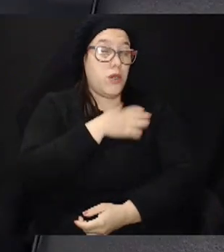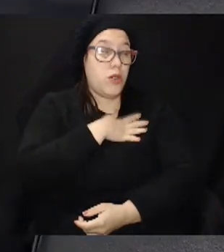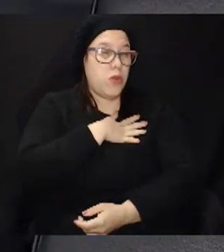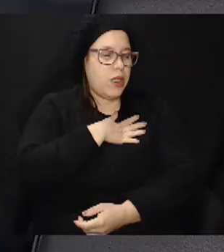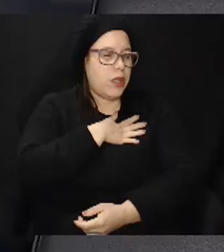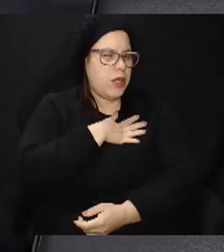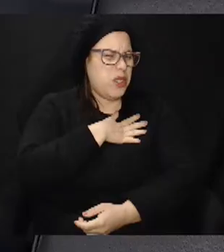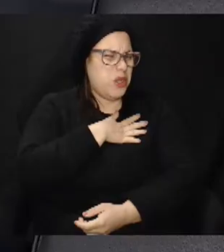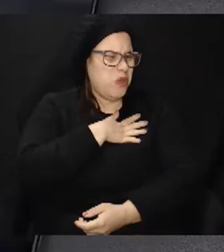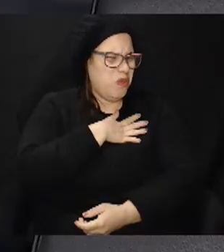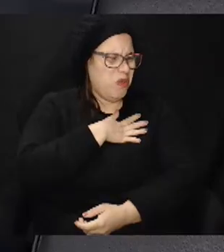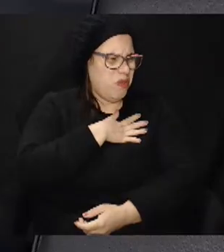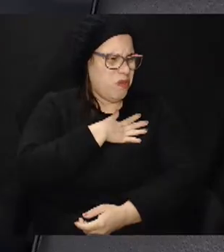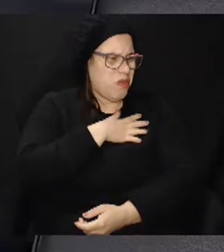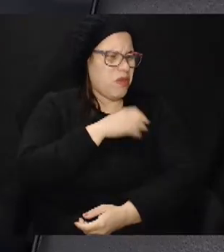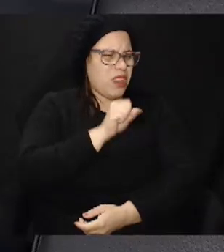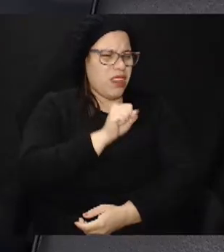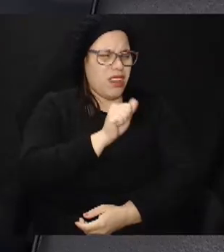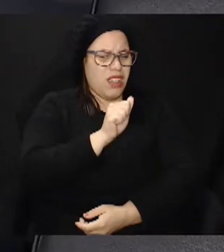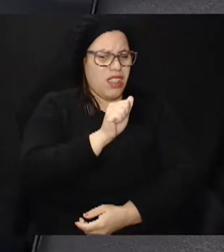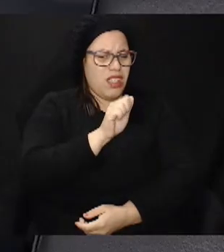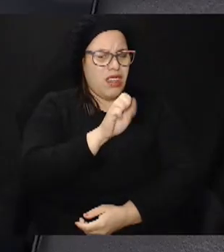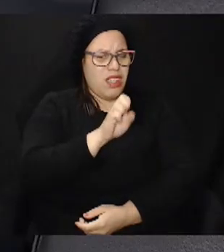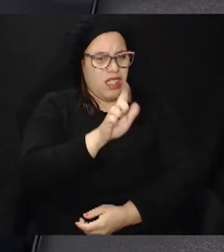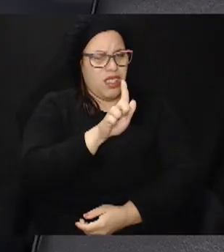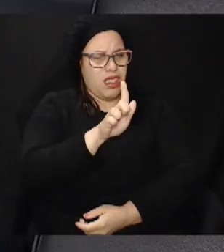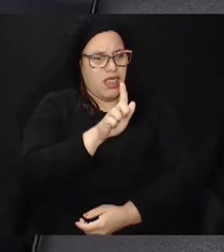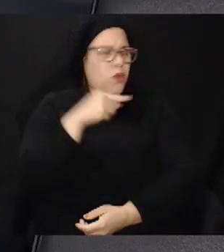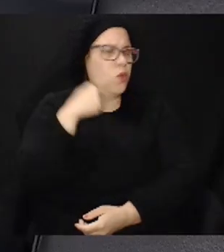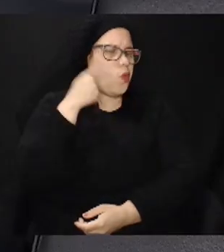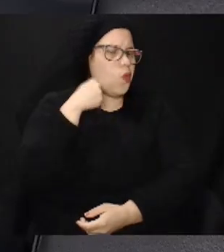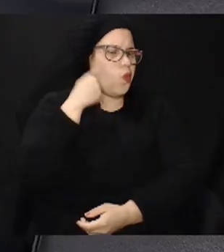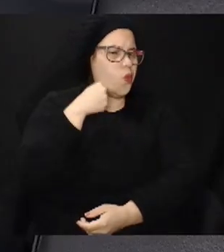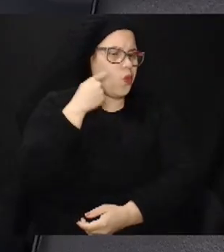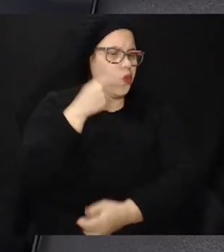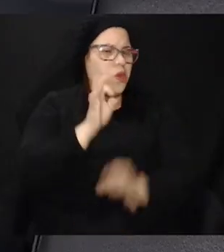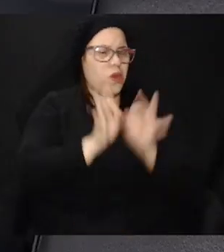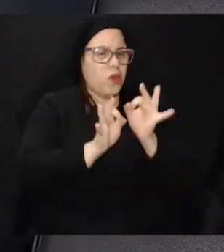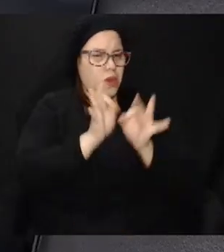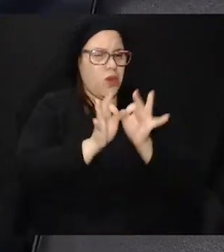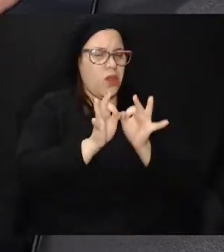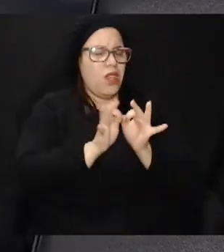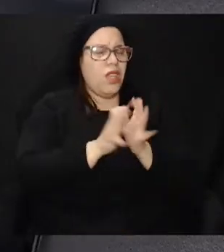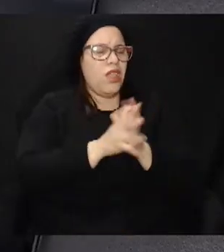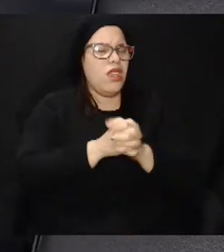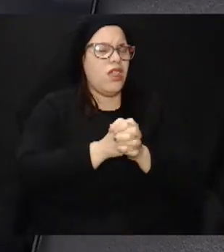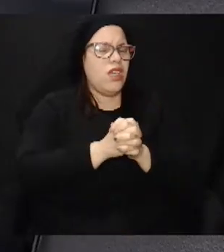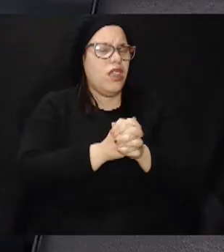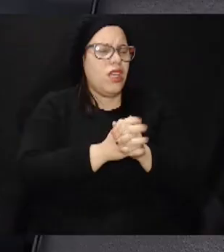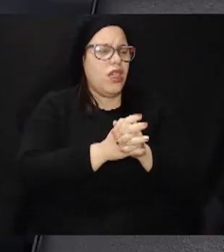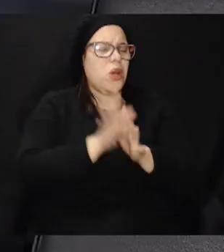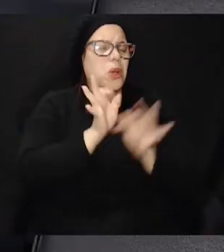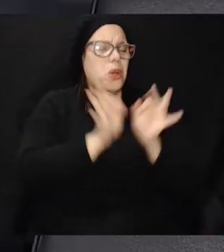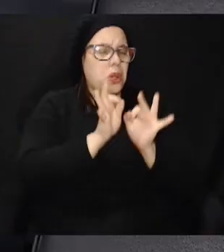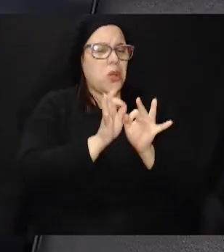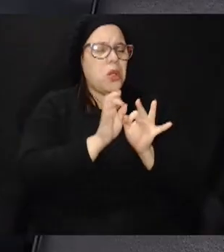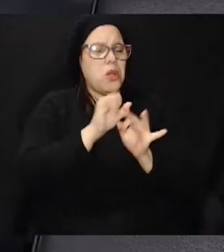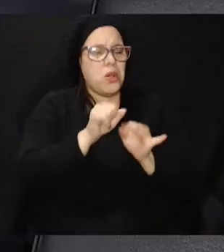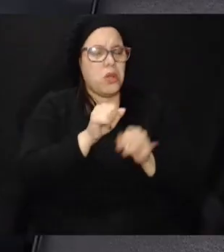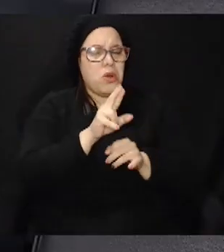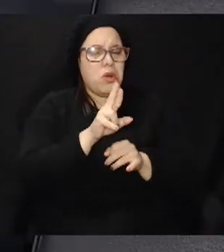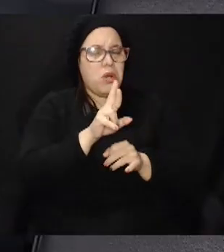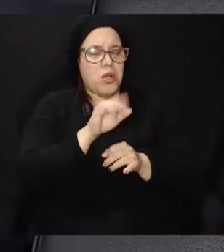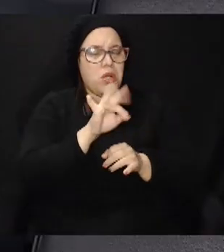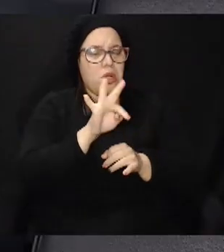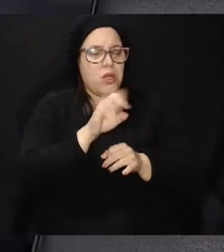professor Saeg, um grande advogado, um grande jurista, aliás, um dos maiores juristas do Brasil, cumprimentar o Dr.